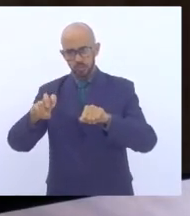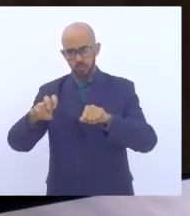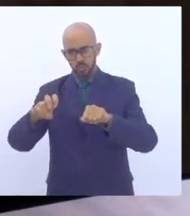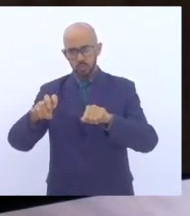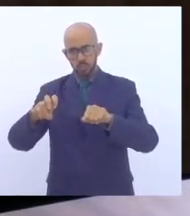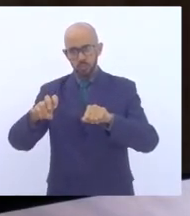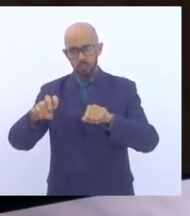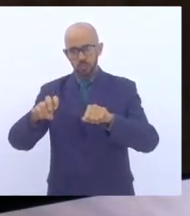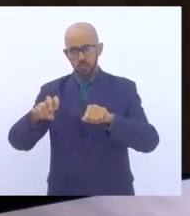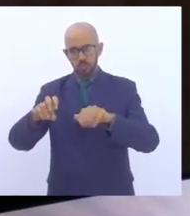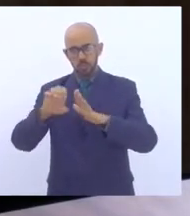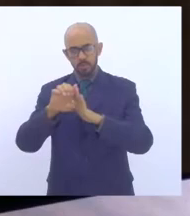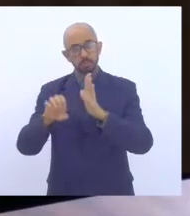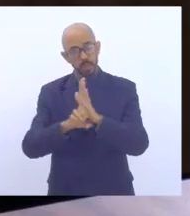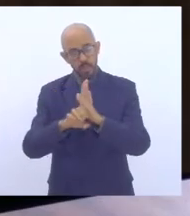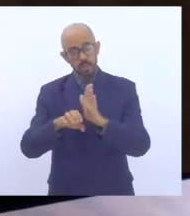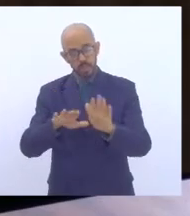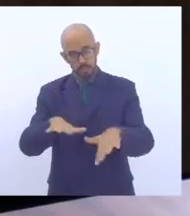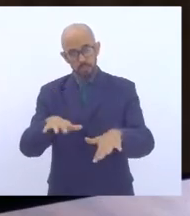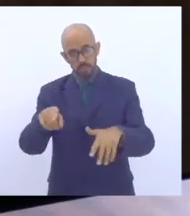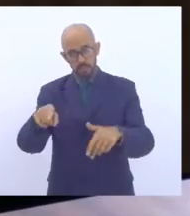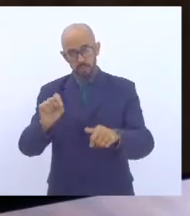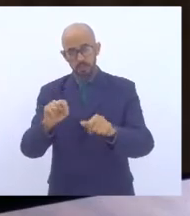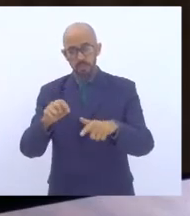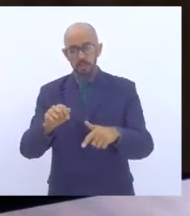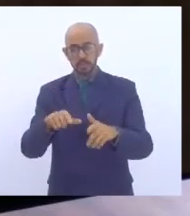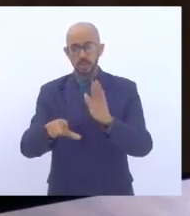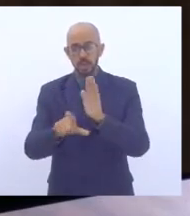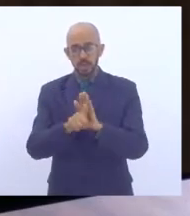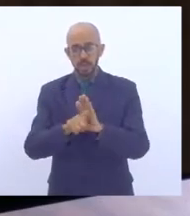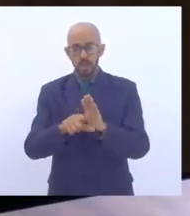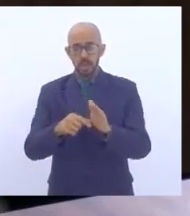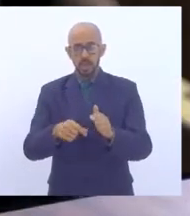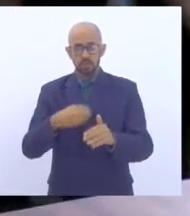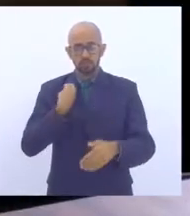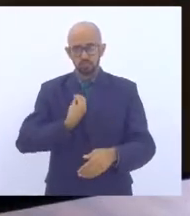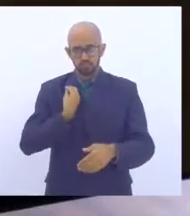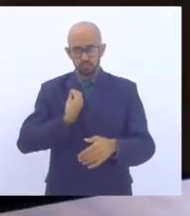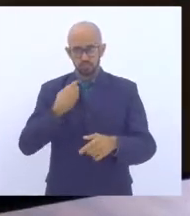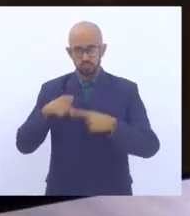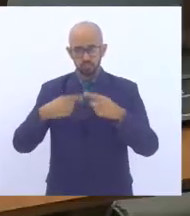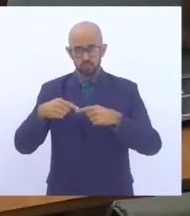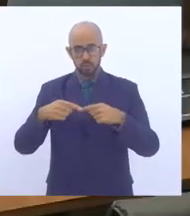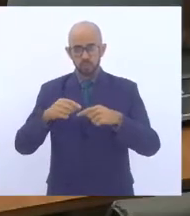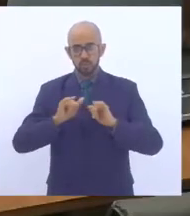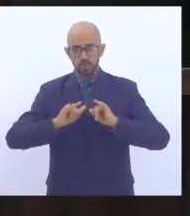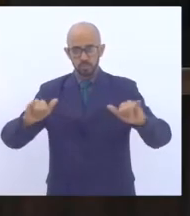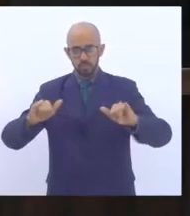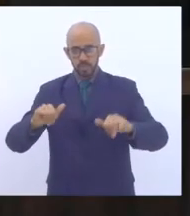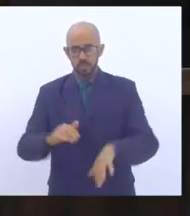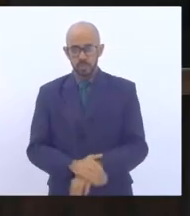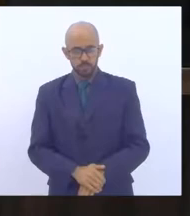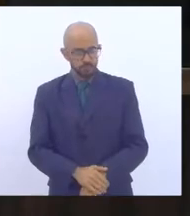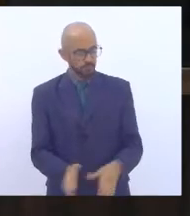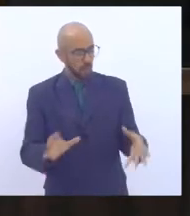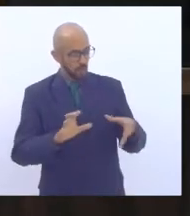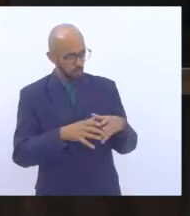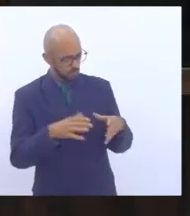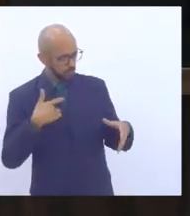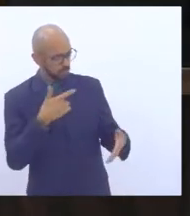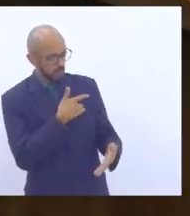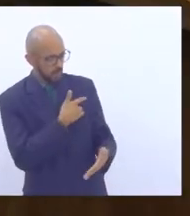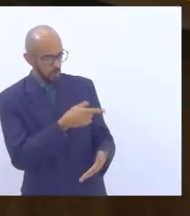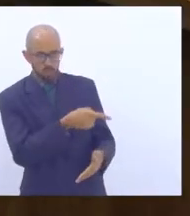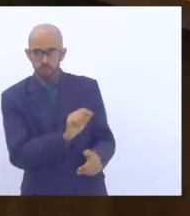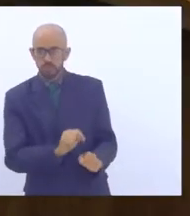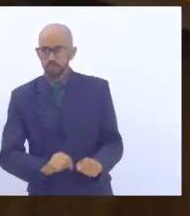consumada depoimento o artigo quinto esta lei entra em vigor na data da sua publicação pela comissão de saúde deputada Martha Rocha